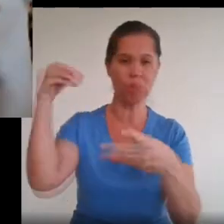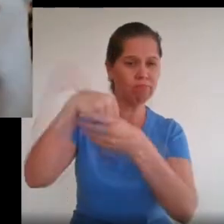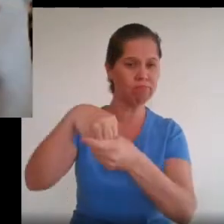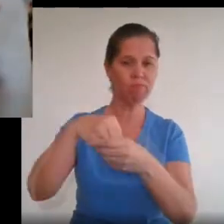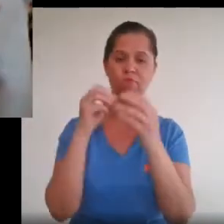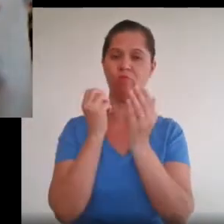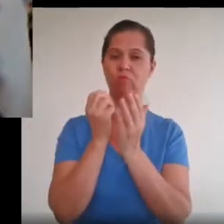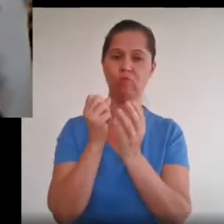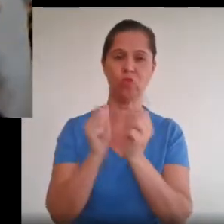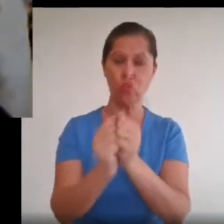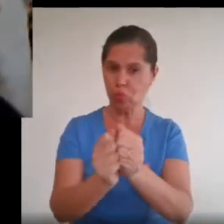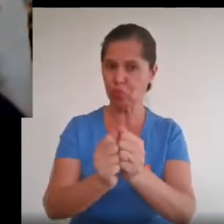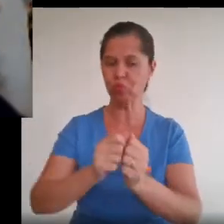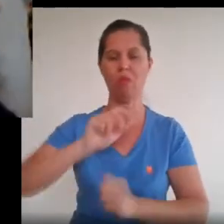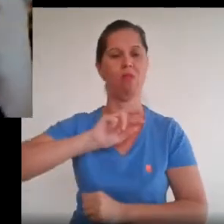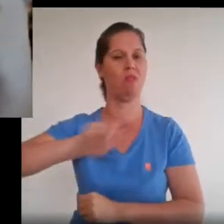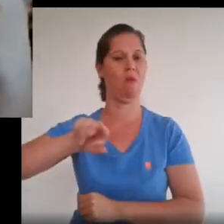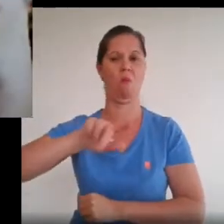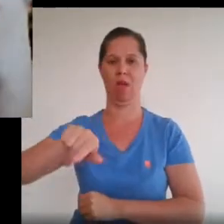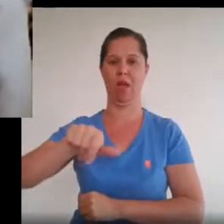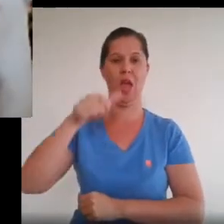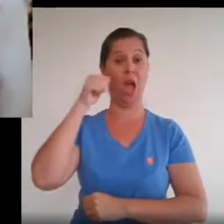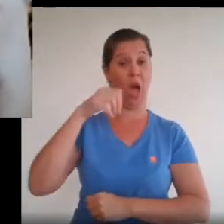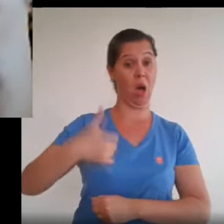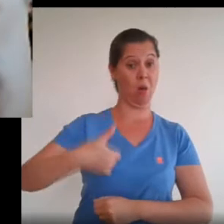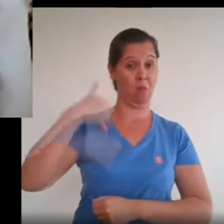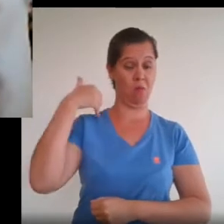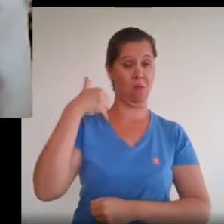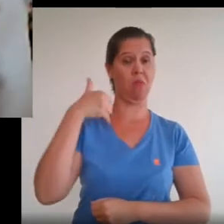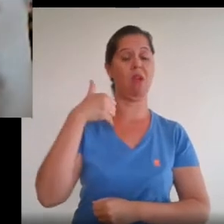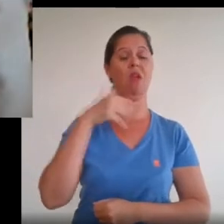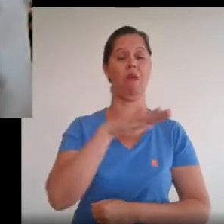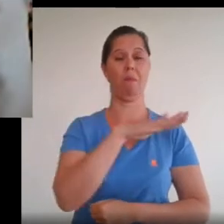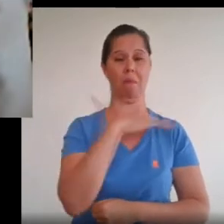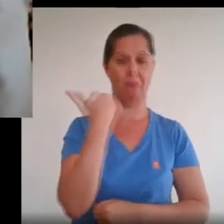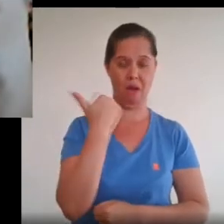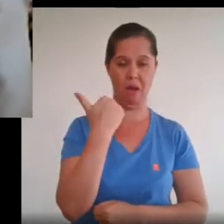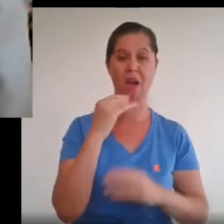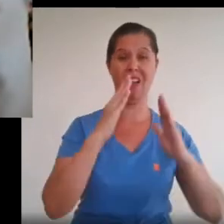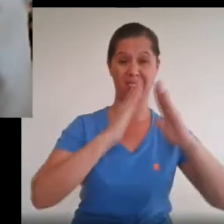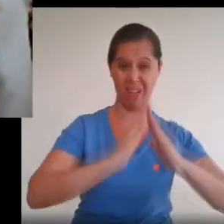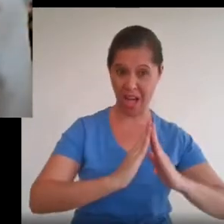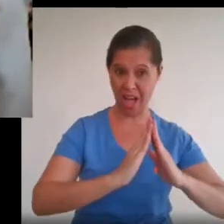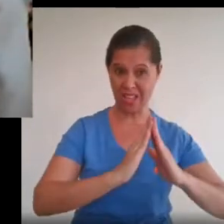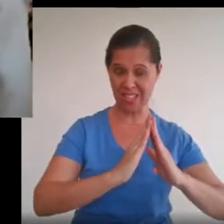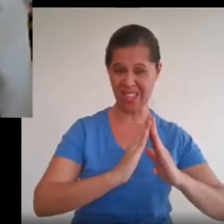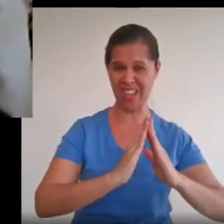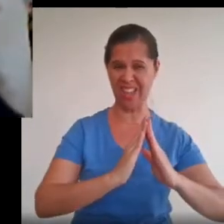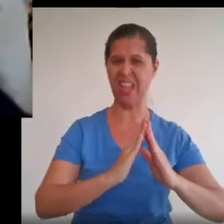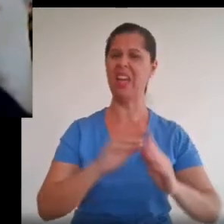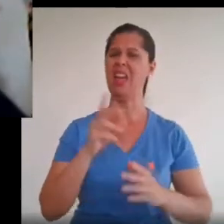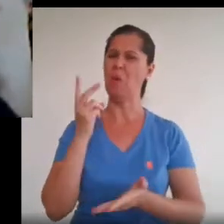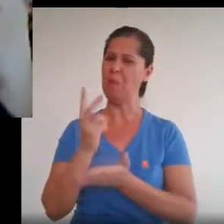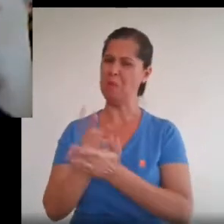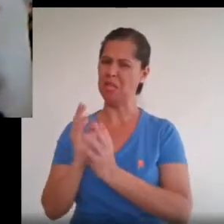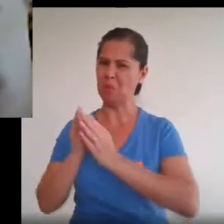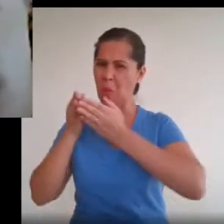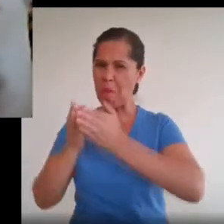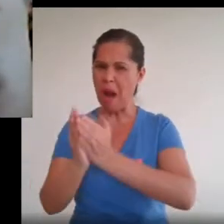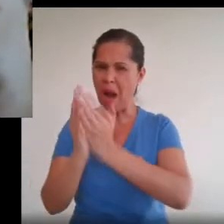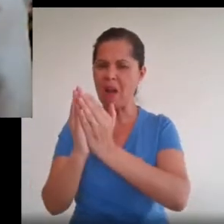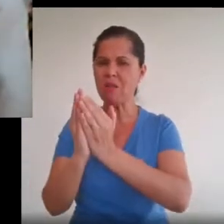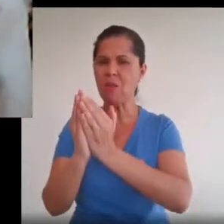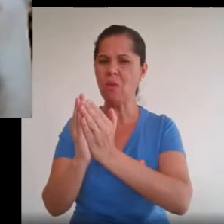estávamos todos no mesmo barco. Essa mulher que foi a óbito dentro de casa, não está no mesmo barco que as